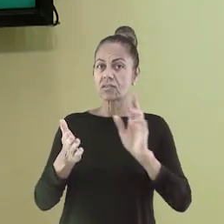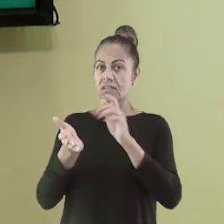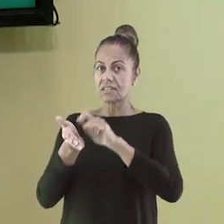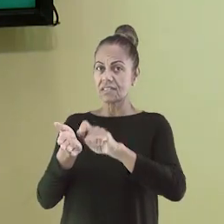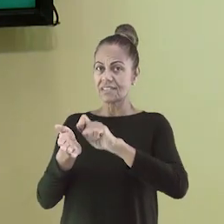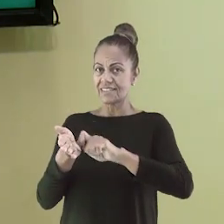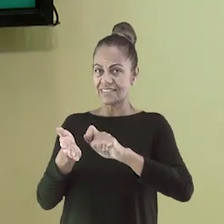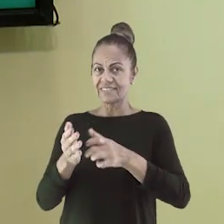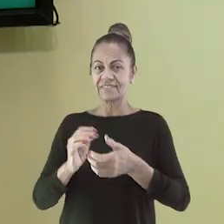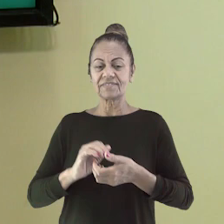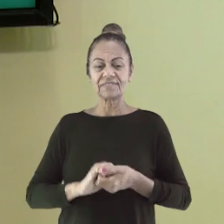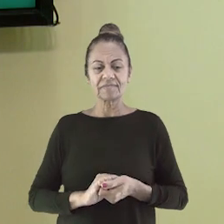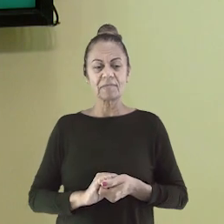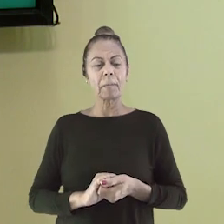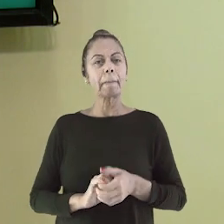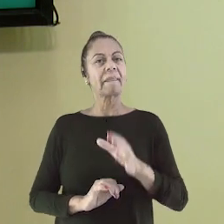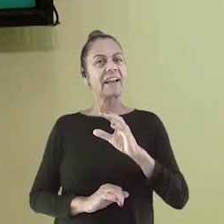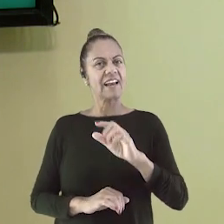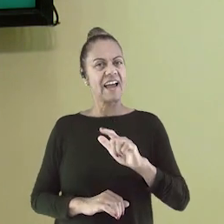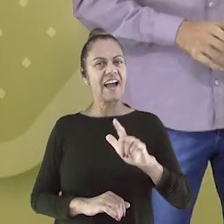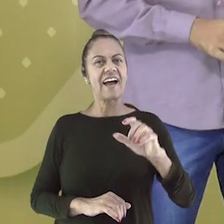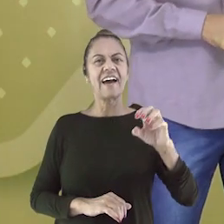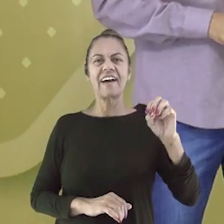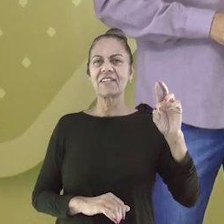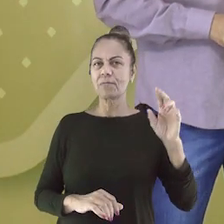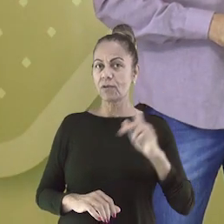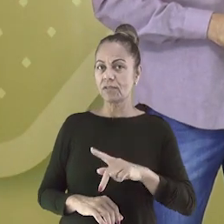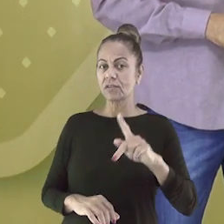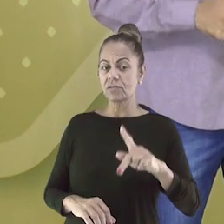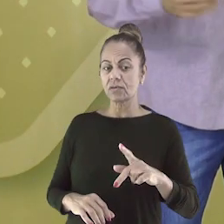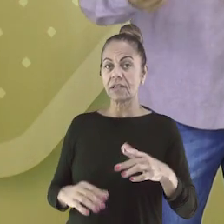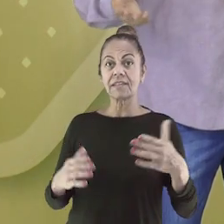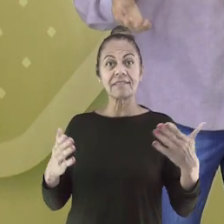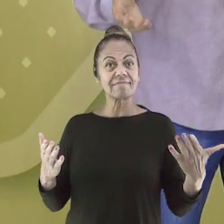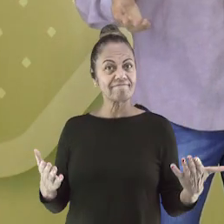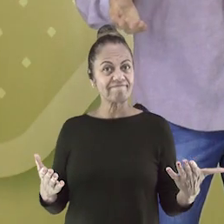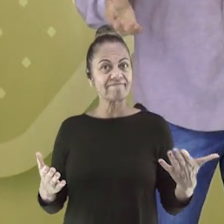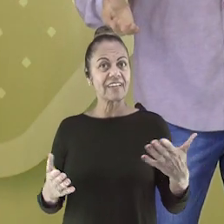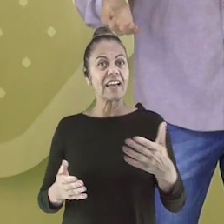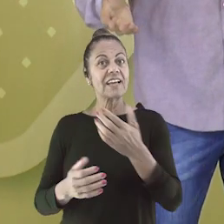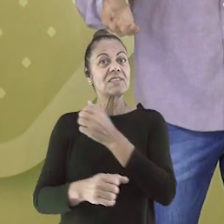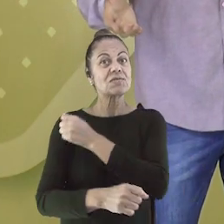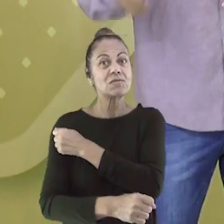sobre textos religiosos escritos. E claro, né, professor